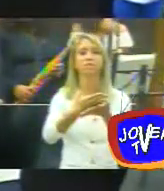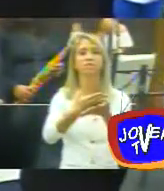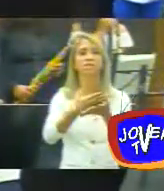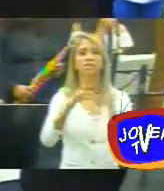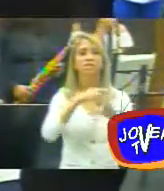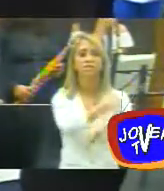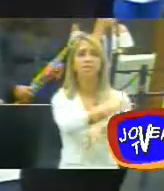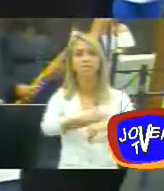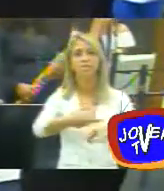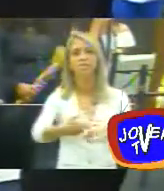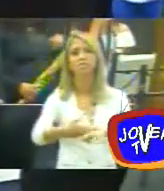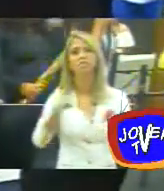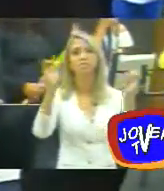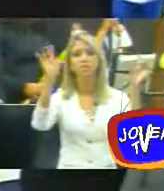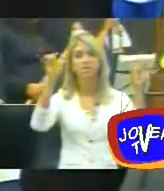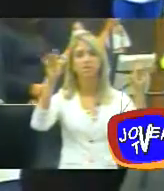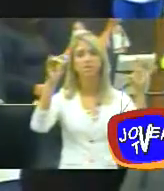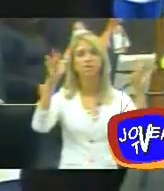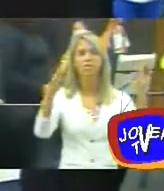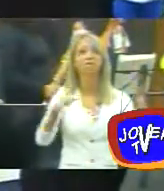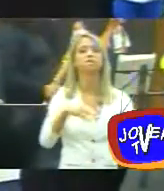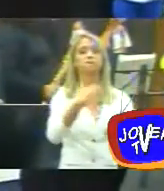do Parlamento Juvenil.